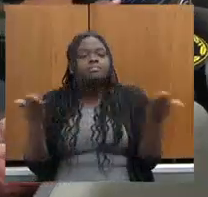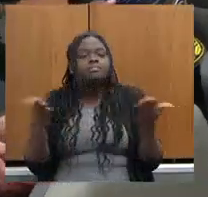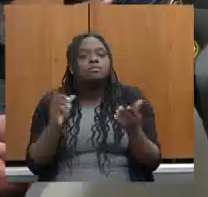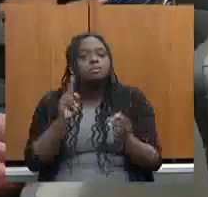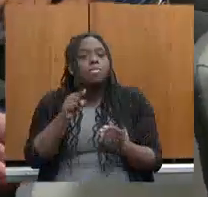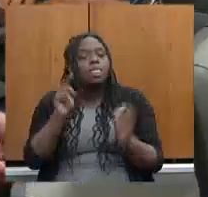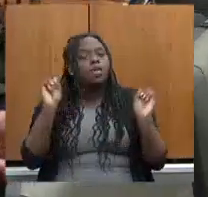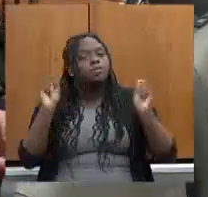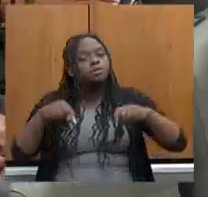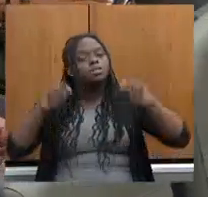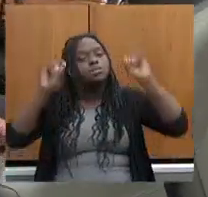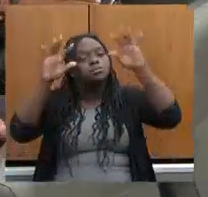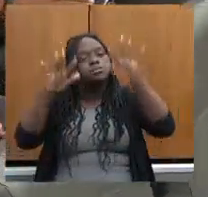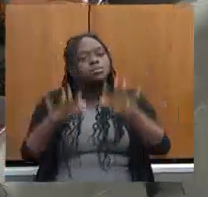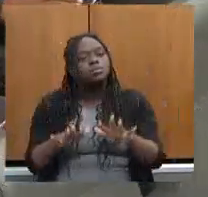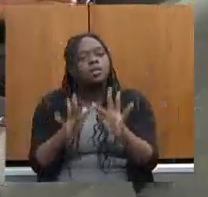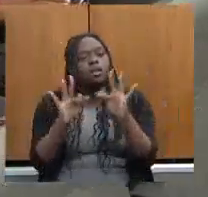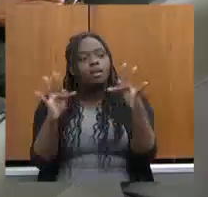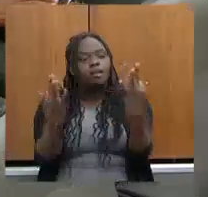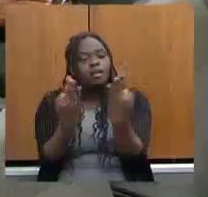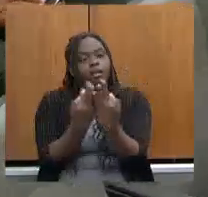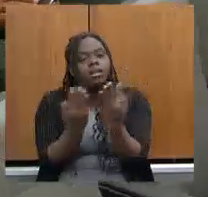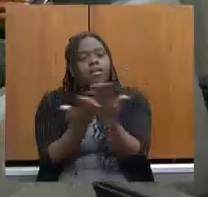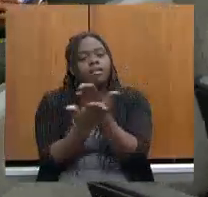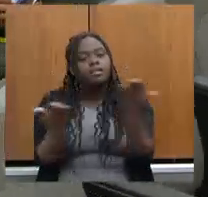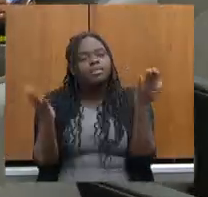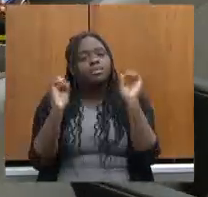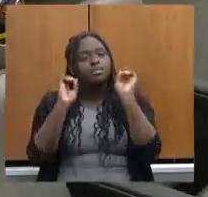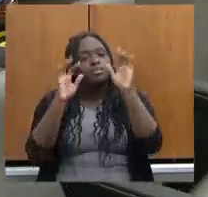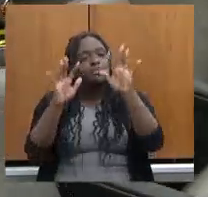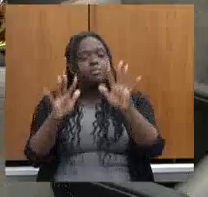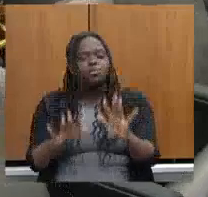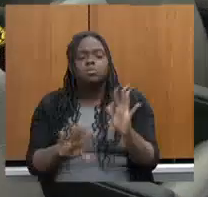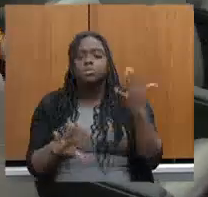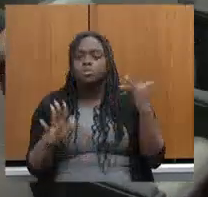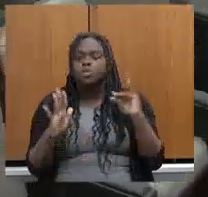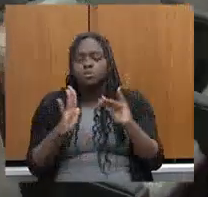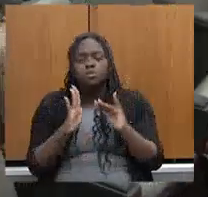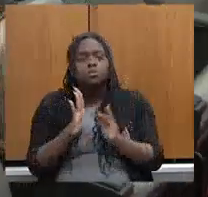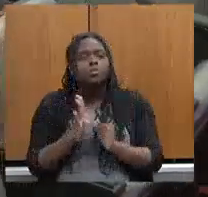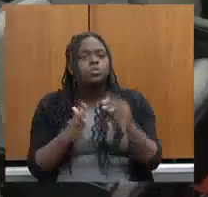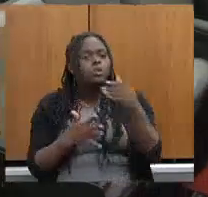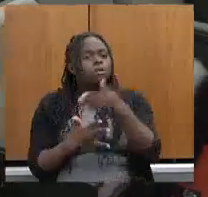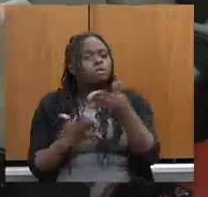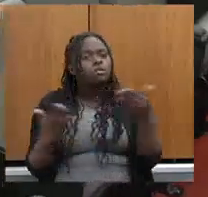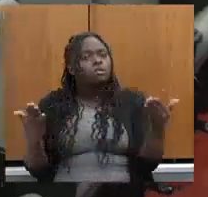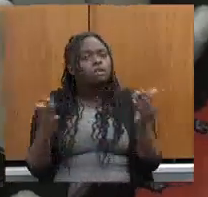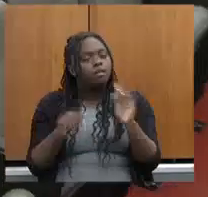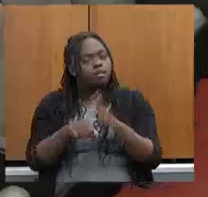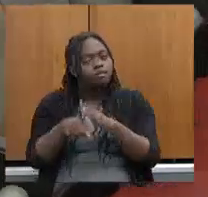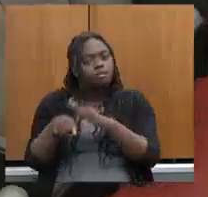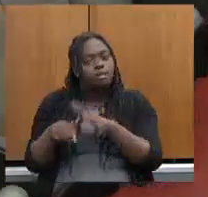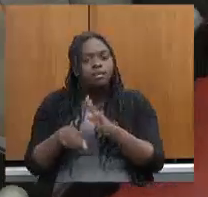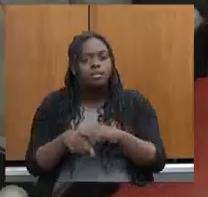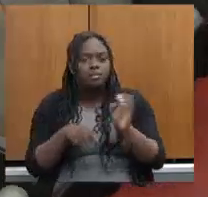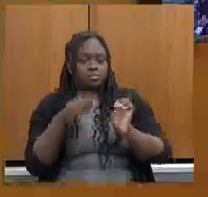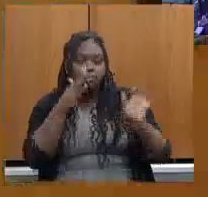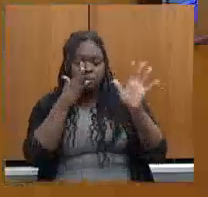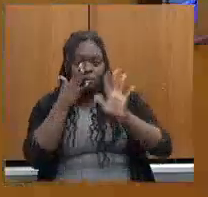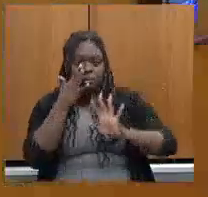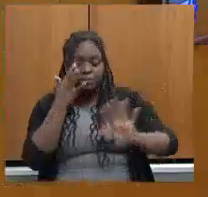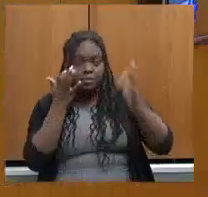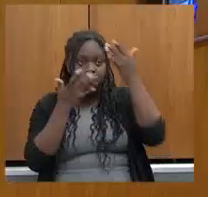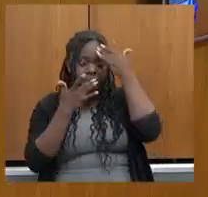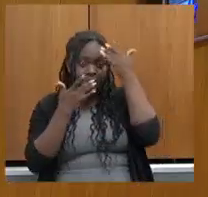sejam abençoados a família de vocês seja abençoado por tudo que vocês estão fazendo pelo nosso estado muito obrigado Deputado sargento